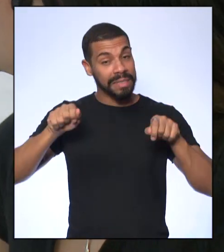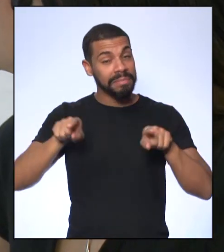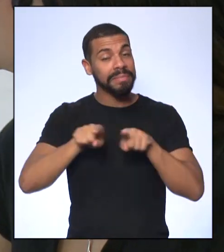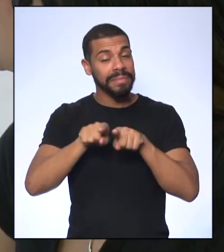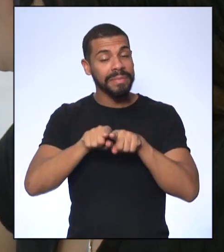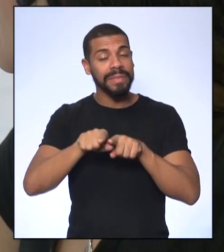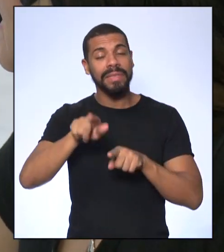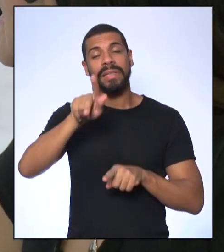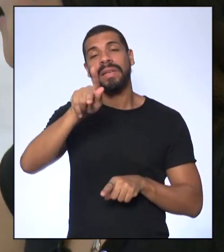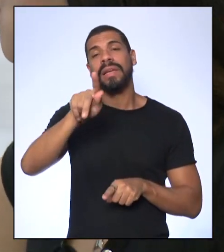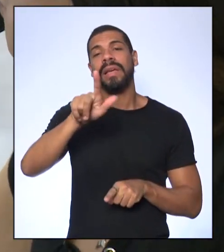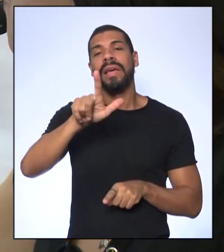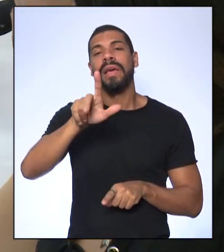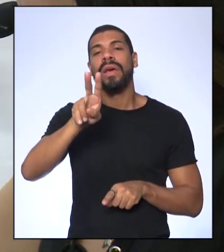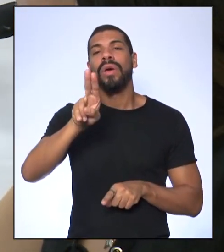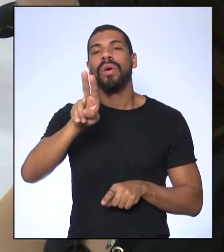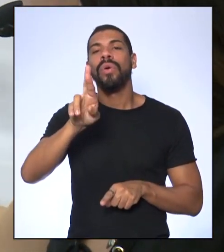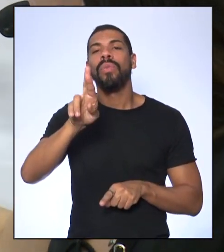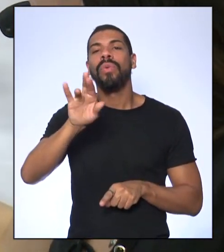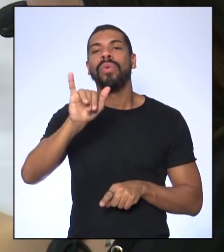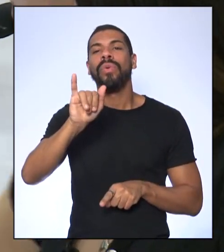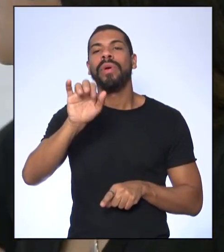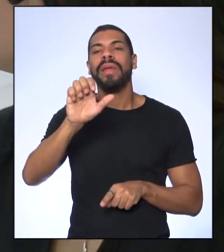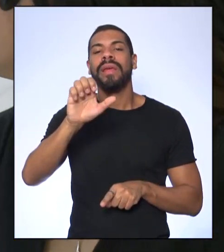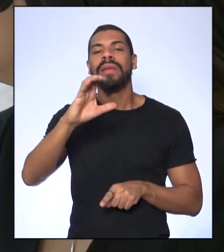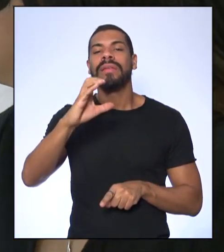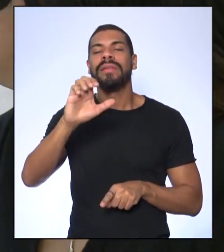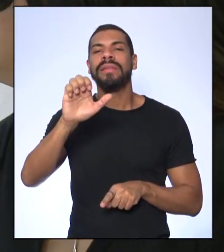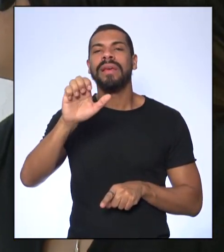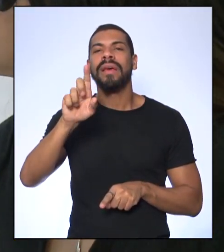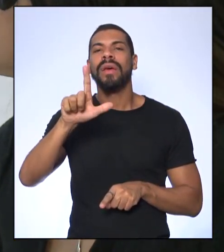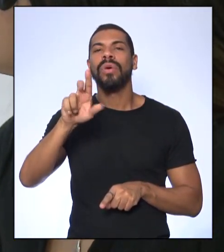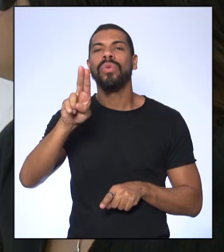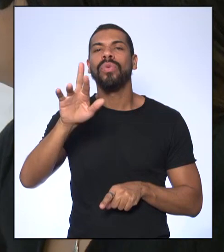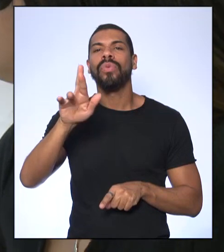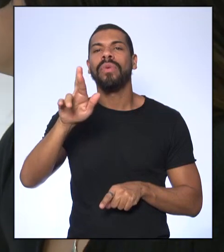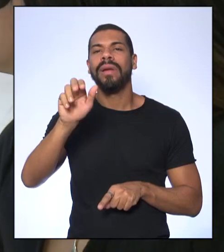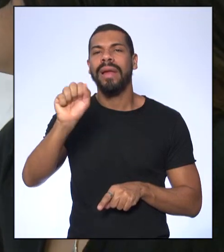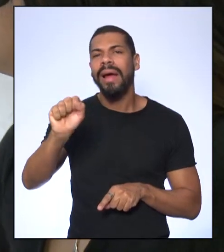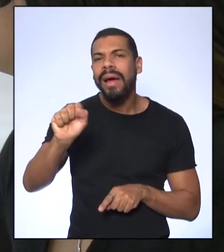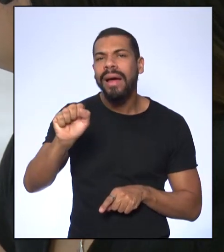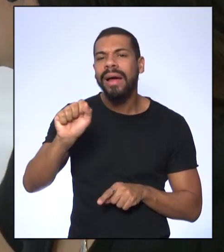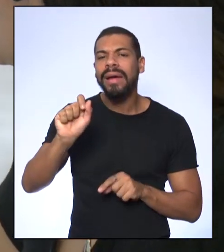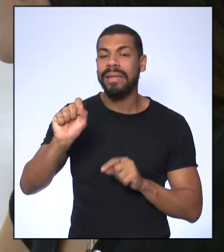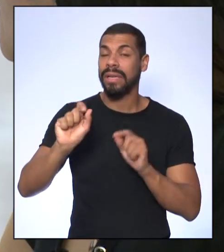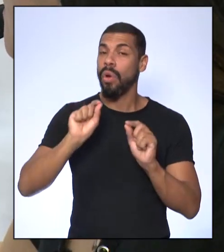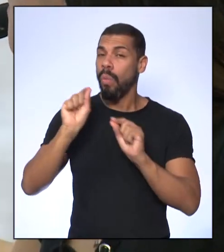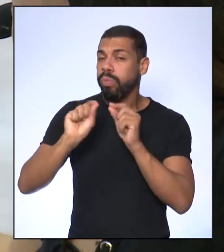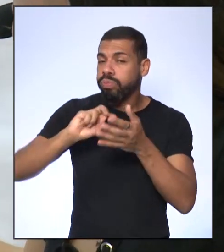pluricelulares. Em alguns livros, galera, pode ser também multicelulares.